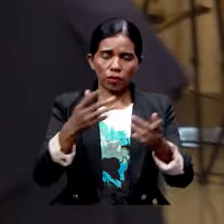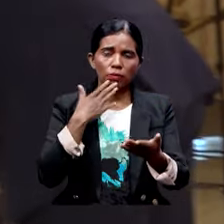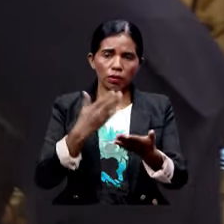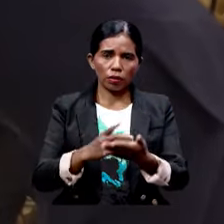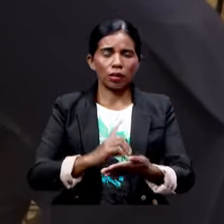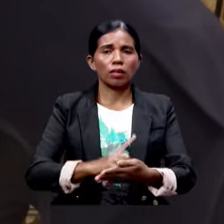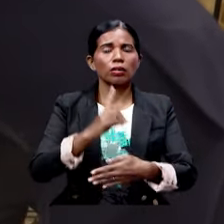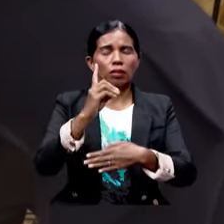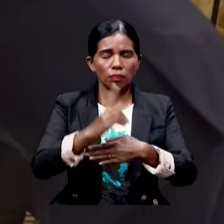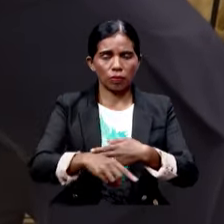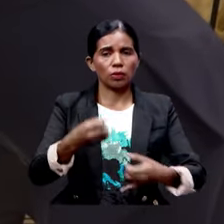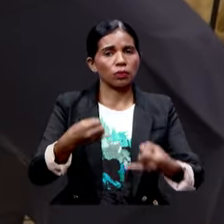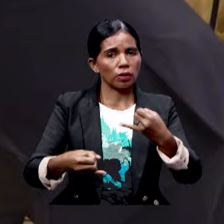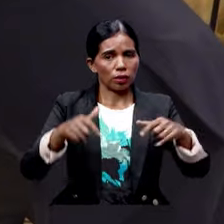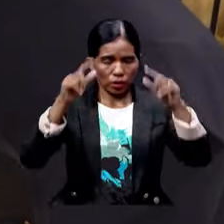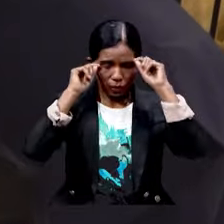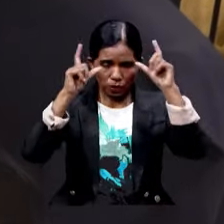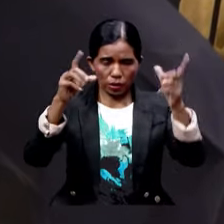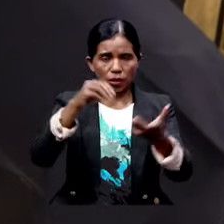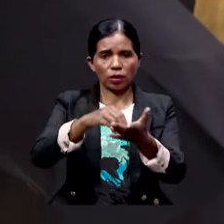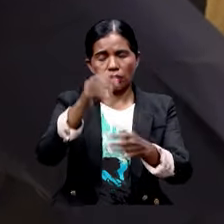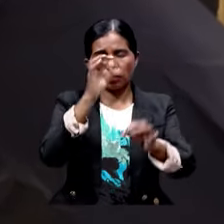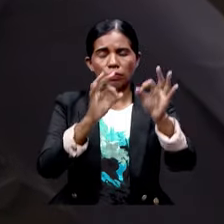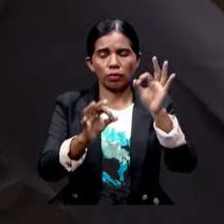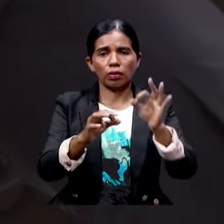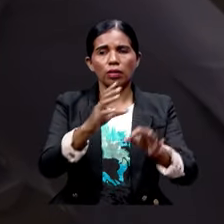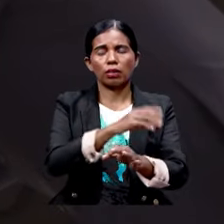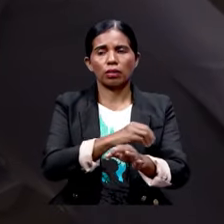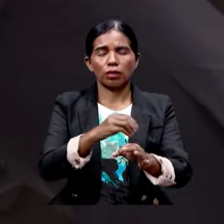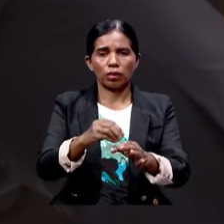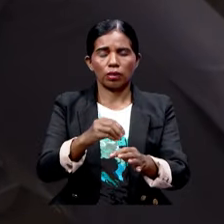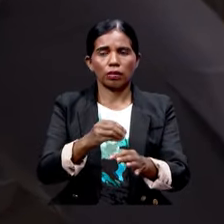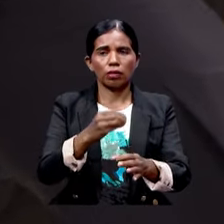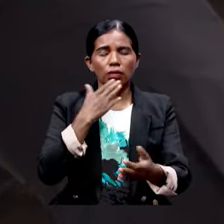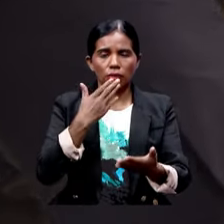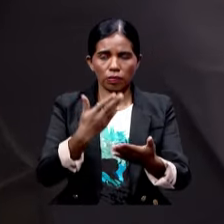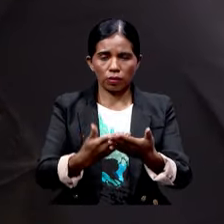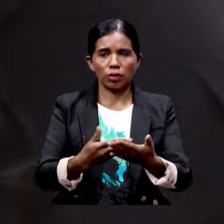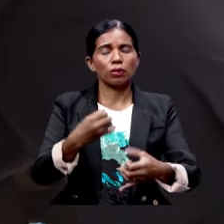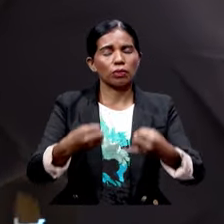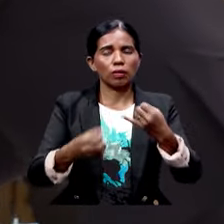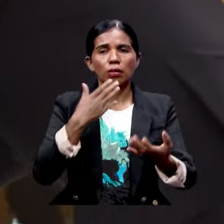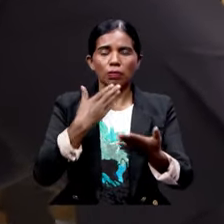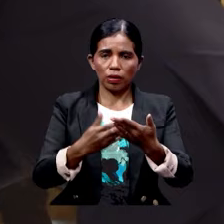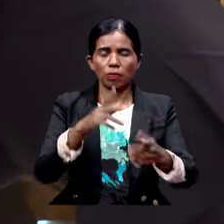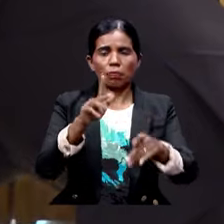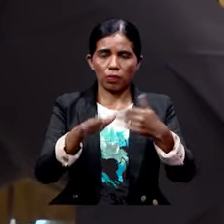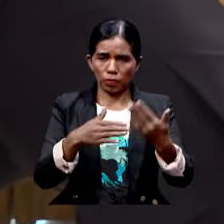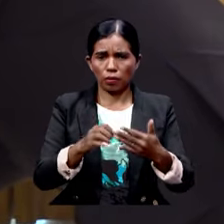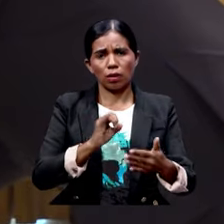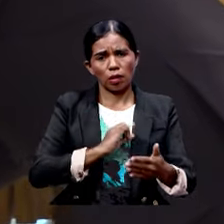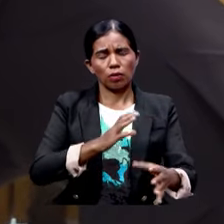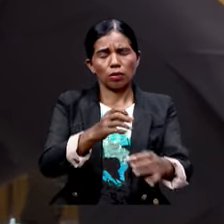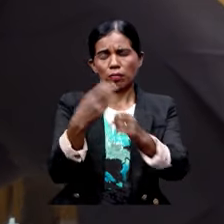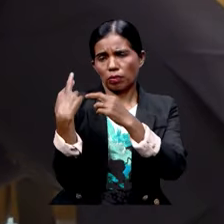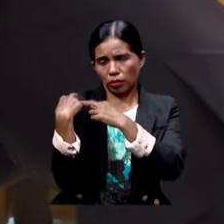setor justiça de Timor-Leste, hori garante justiça e da nebe independente no imparcial ba povo. Hoje eu simo responsabilidade e da